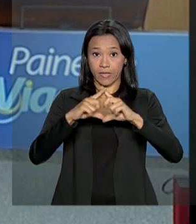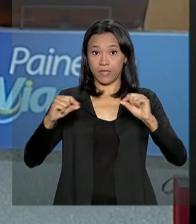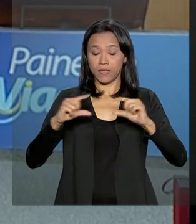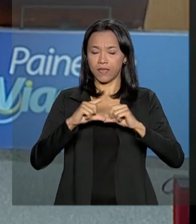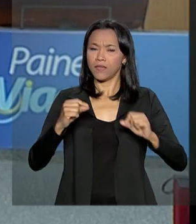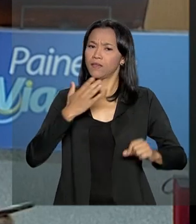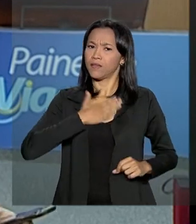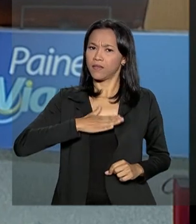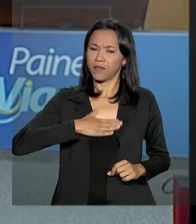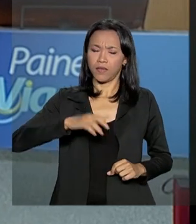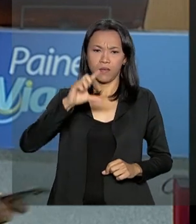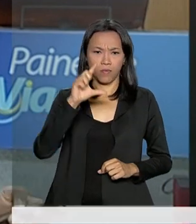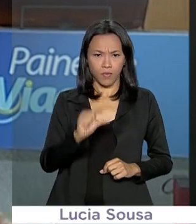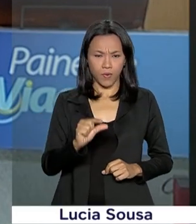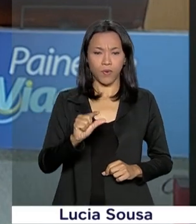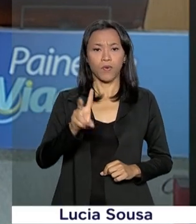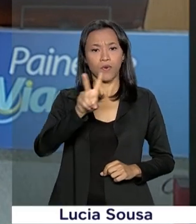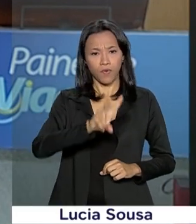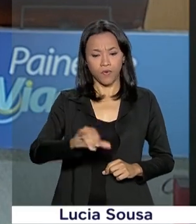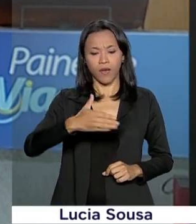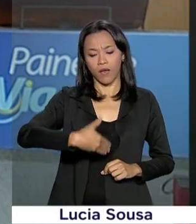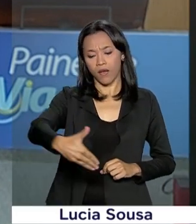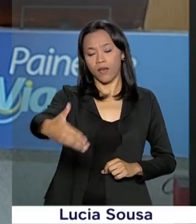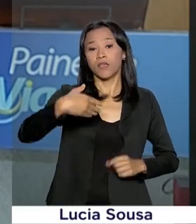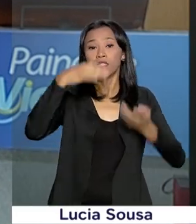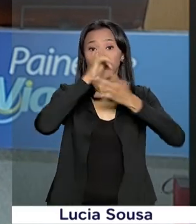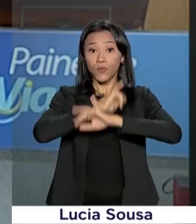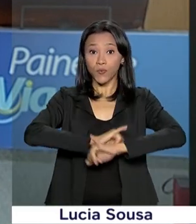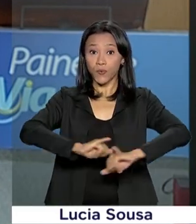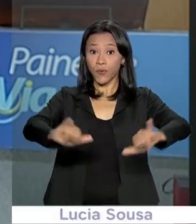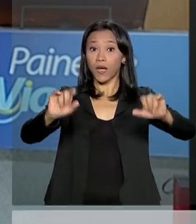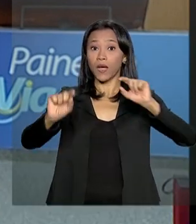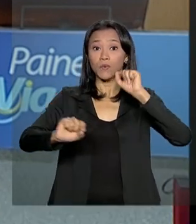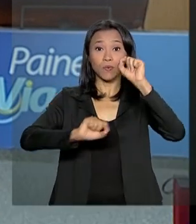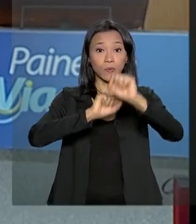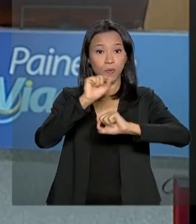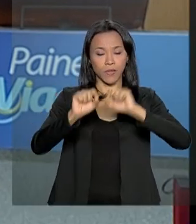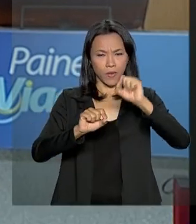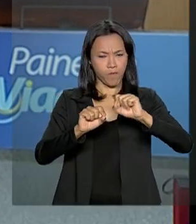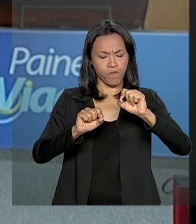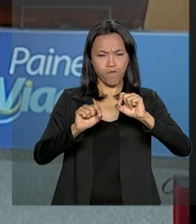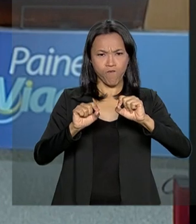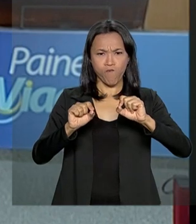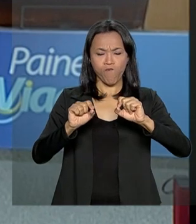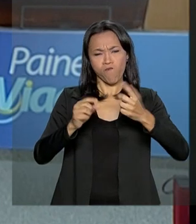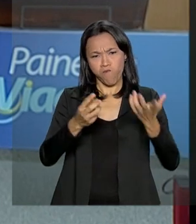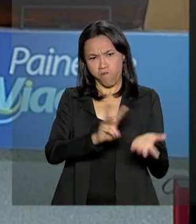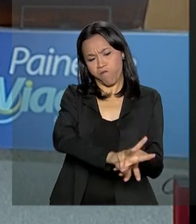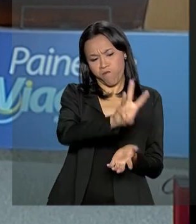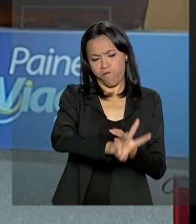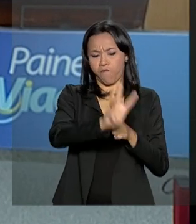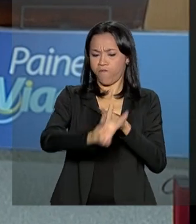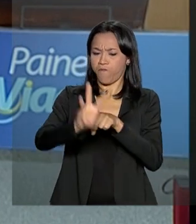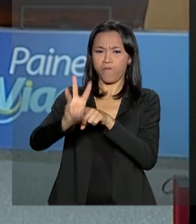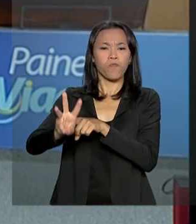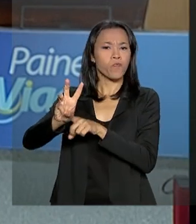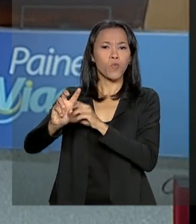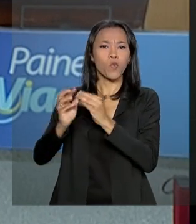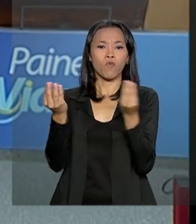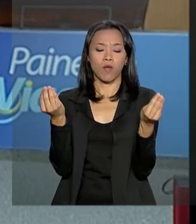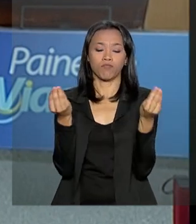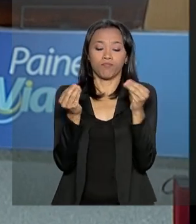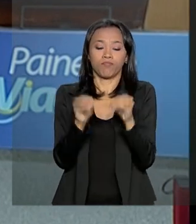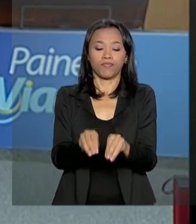daqui a pouco vai ser lançado a ser divulgado o painel de viagens é um portal onde vai guardar informações